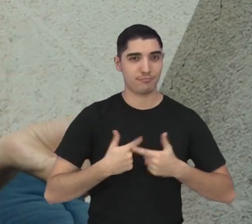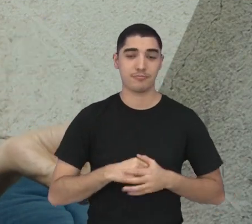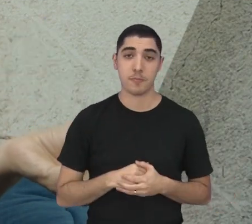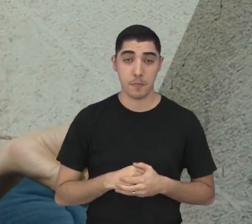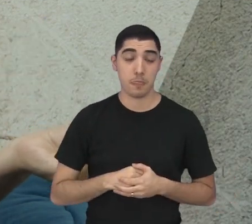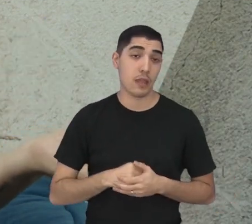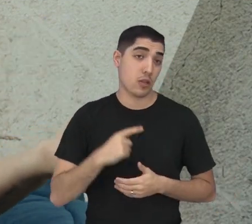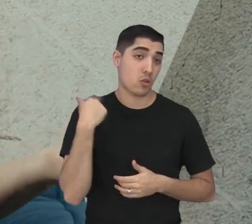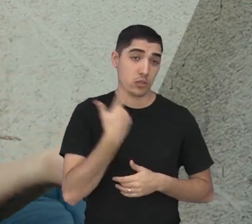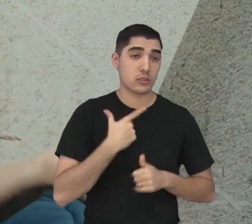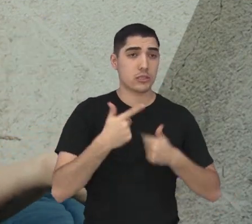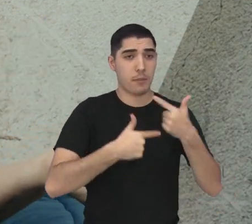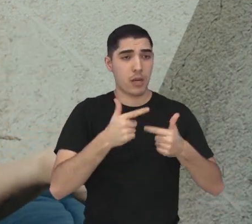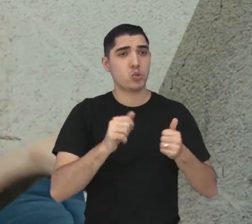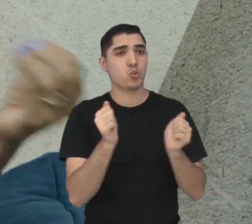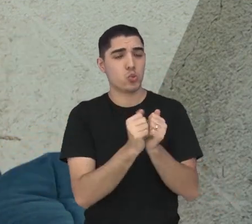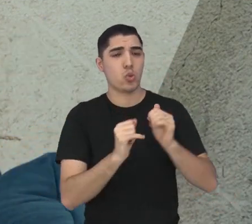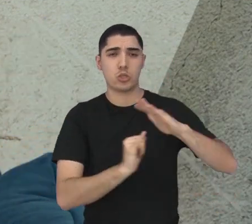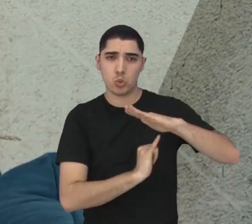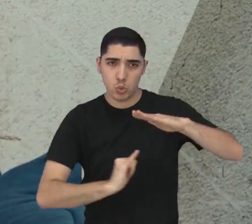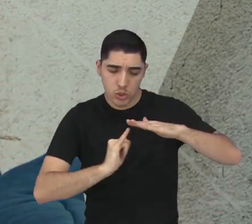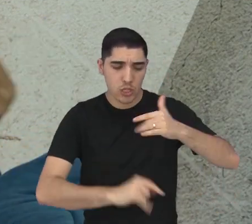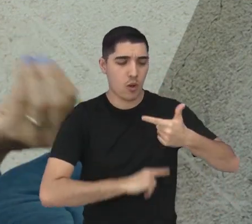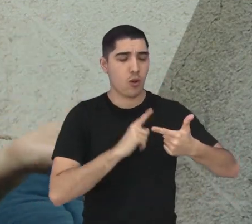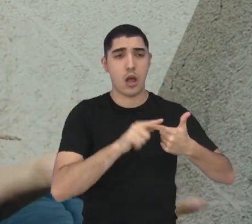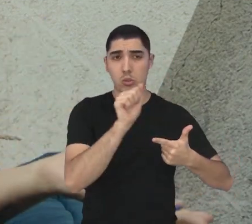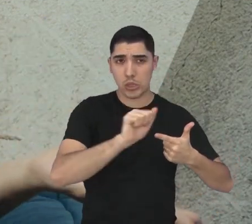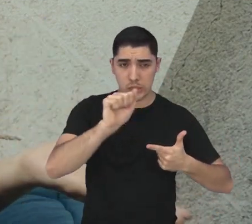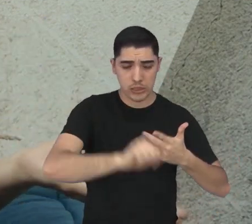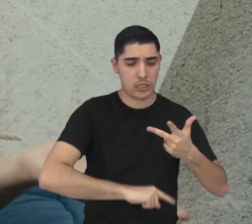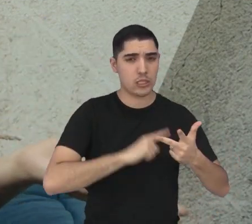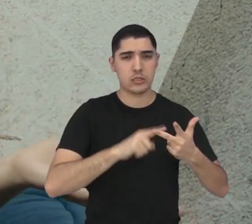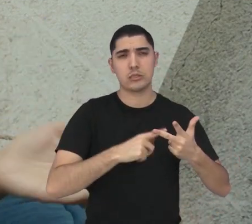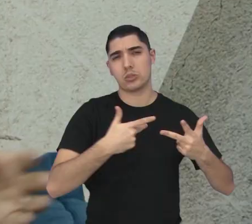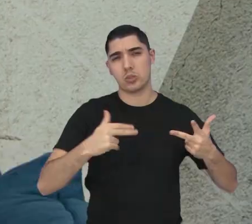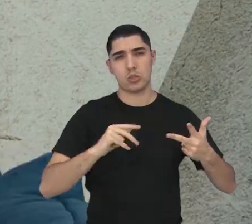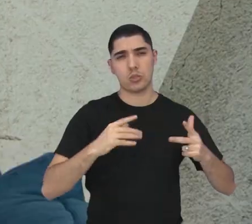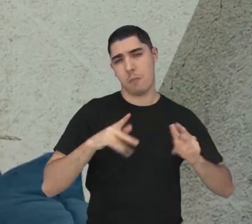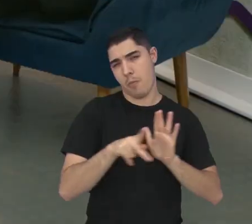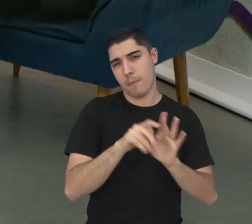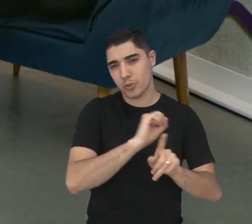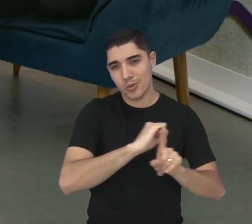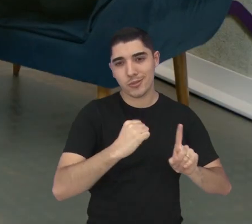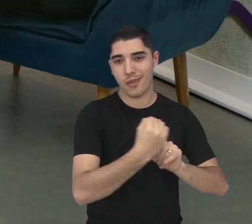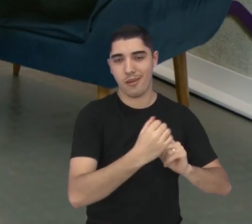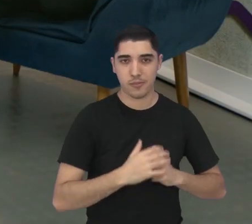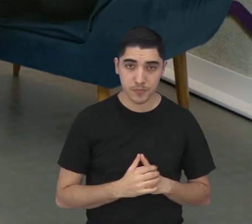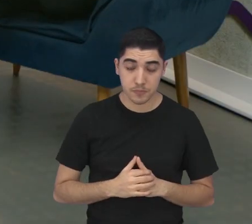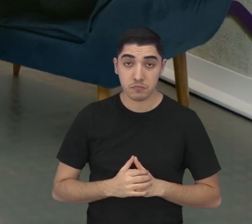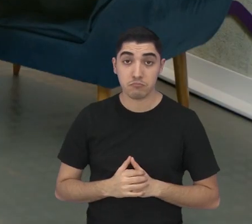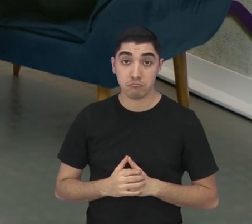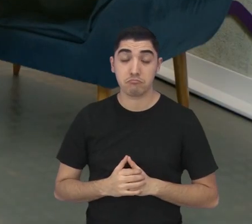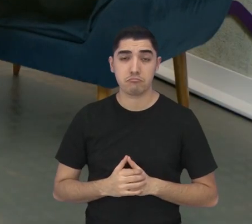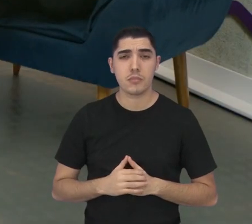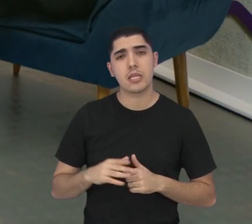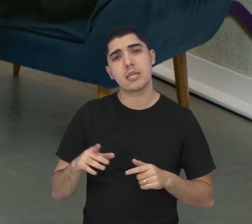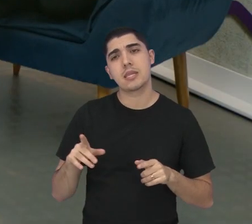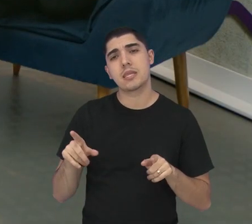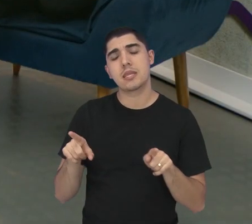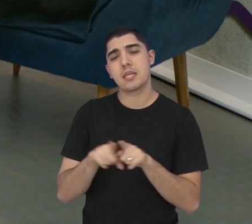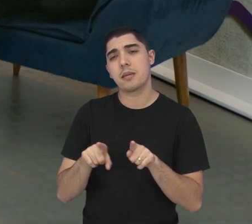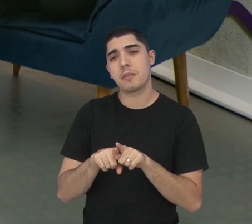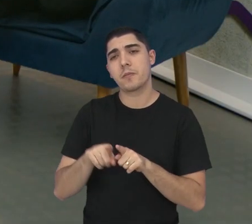Trabalhamos com instituições, né? As OSCs, instituições sociais. E também